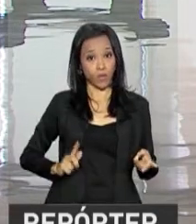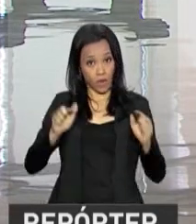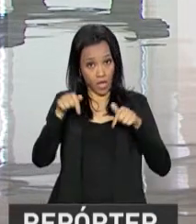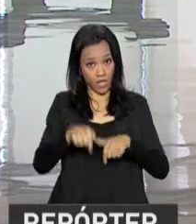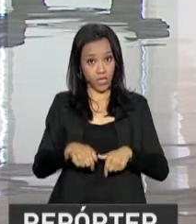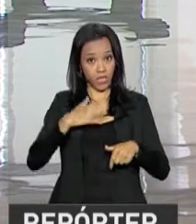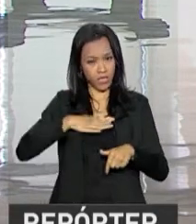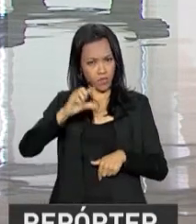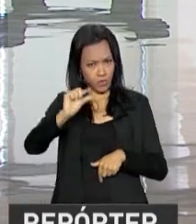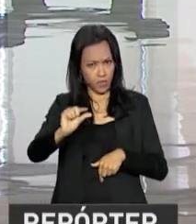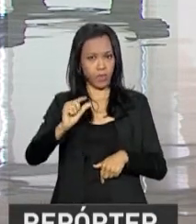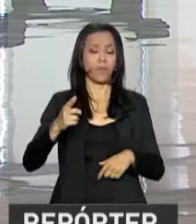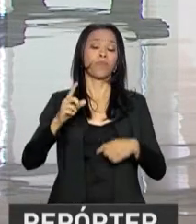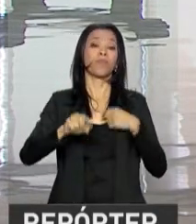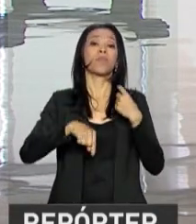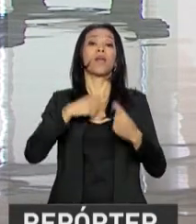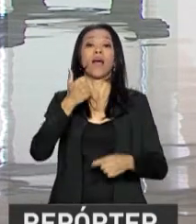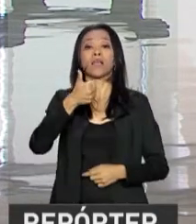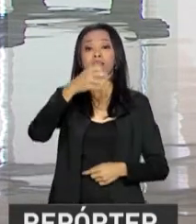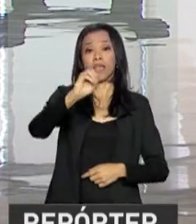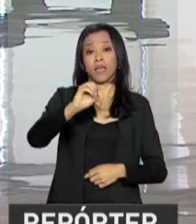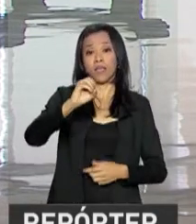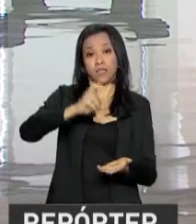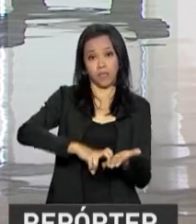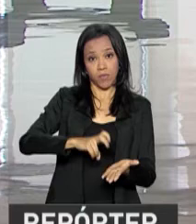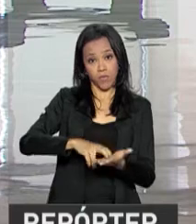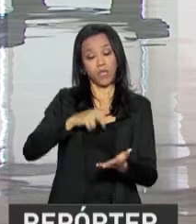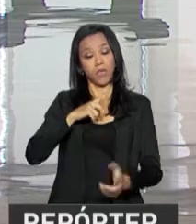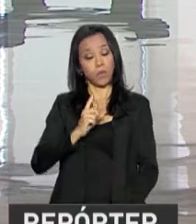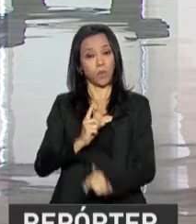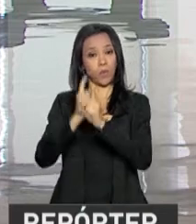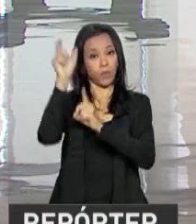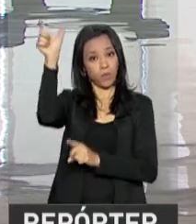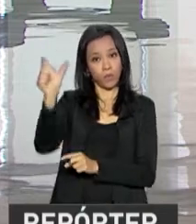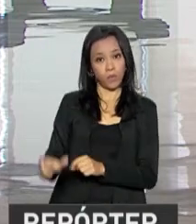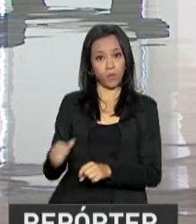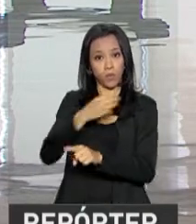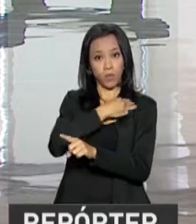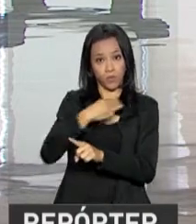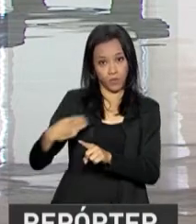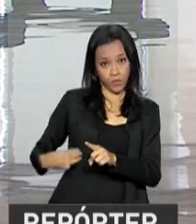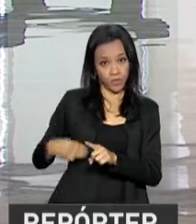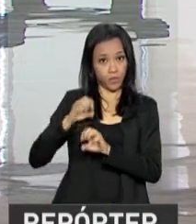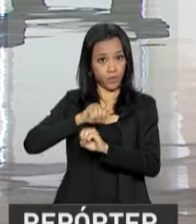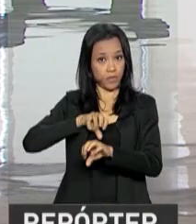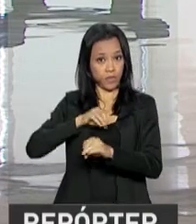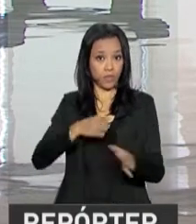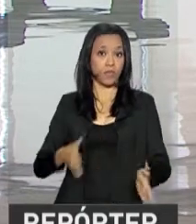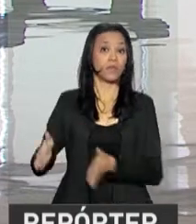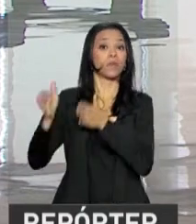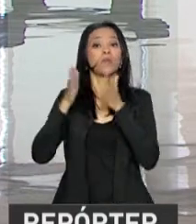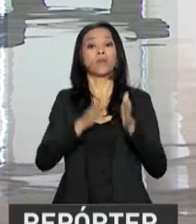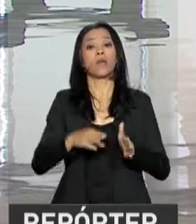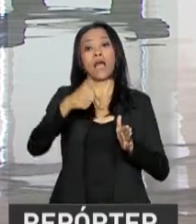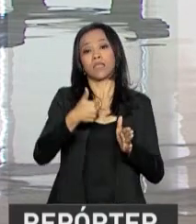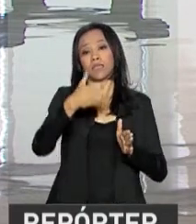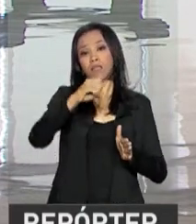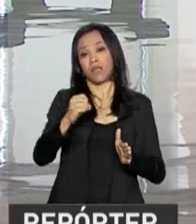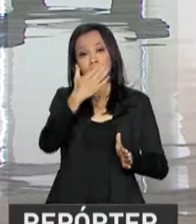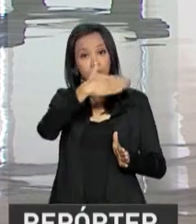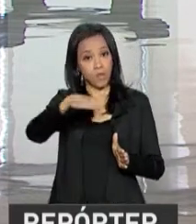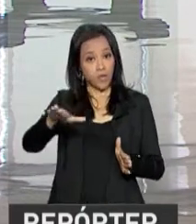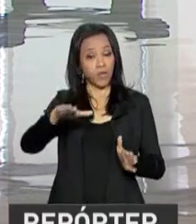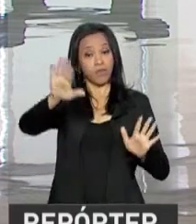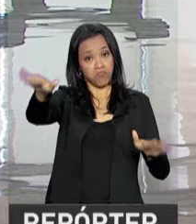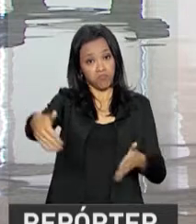o encontro será com o ministro da educação o cl soares da silva em seguida às 10 e meia o presidente recebe